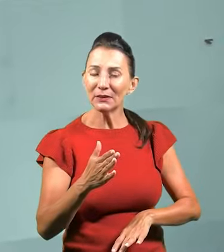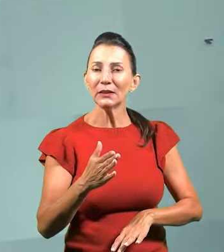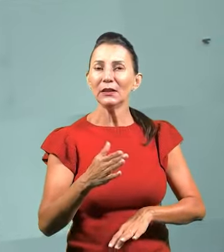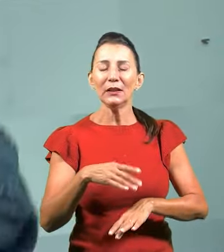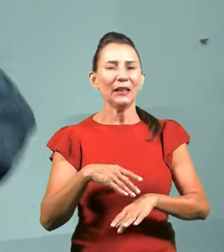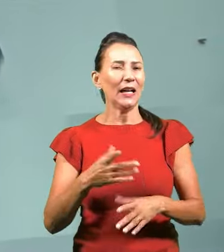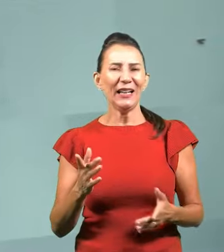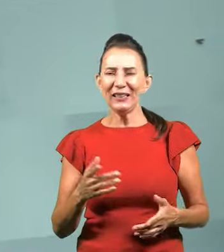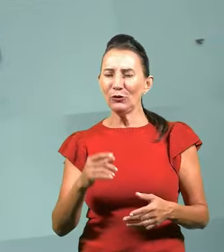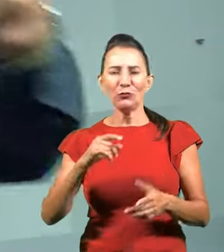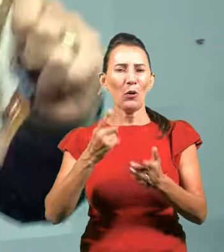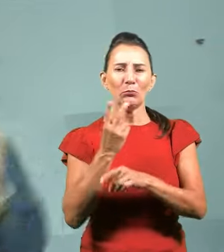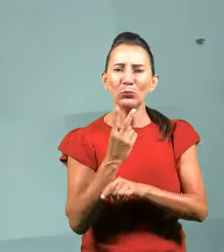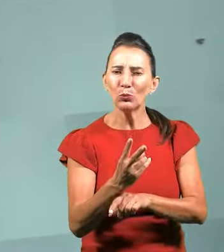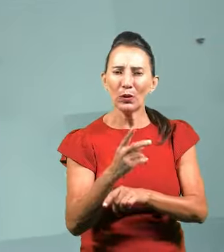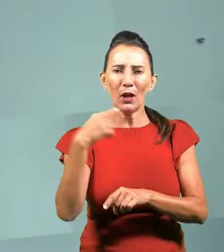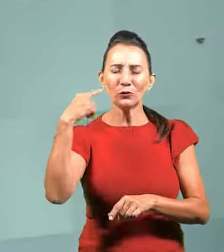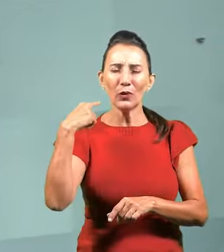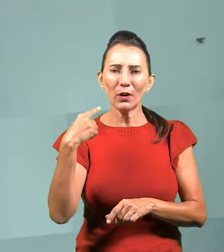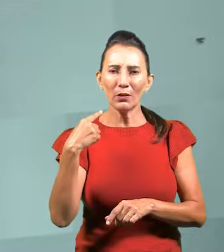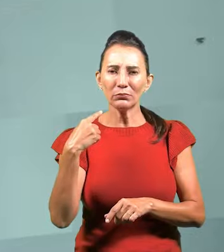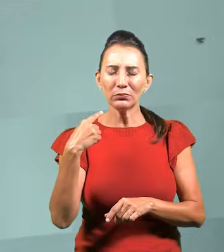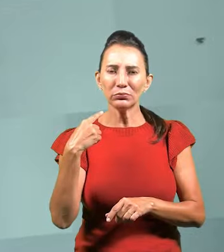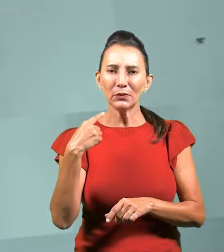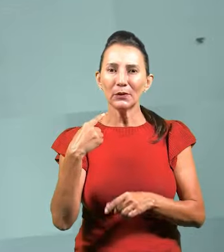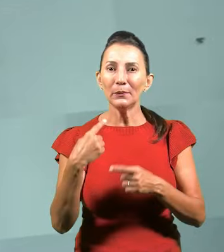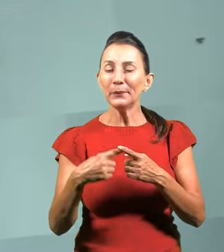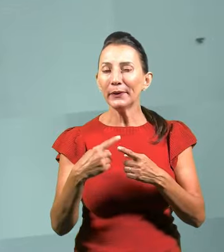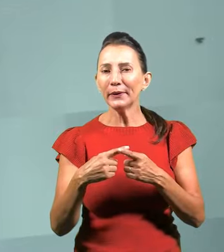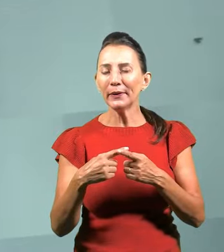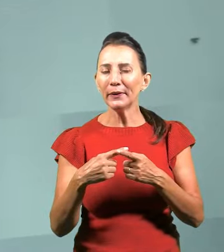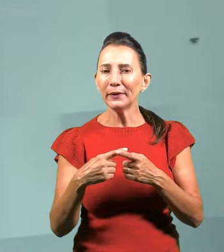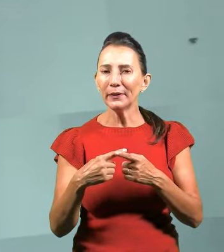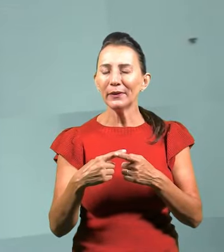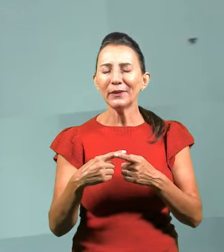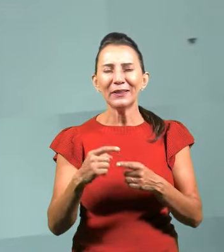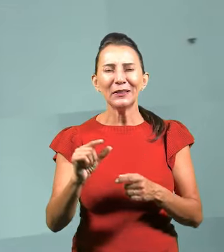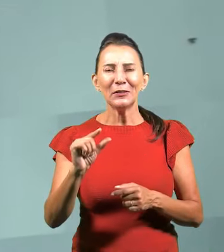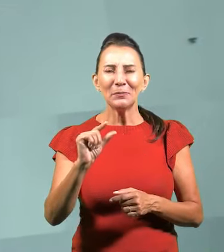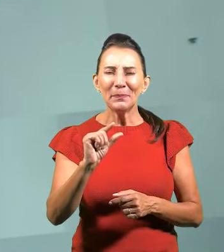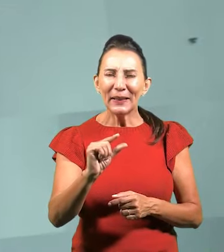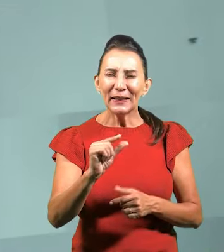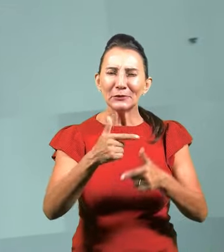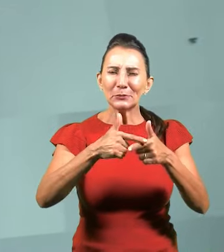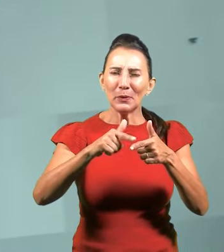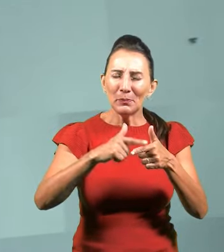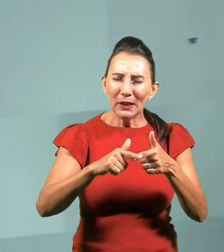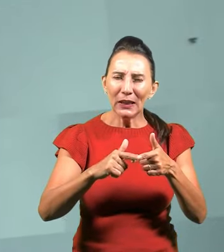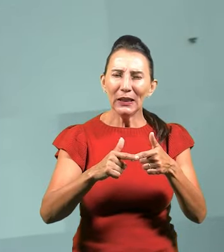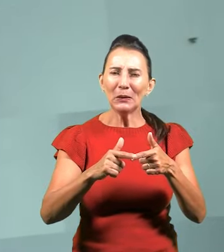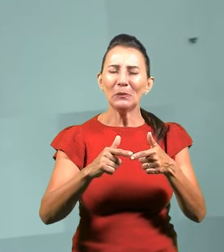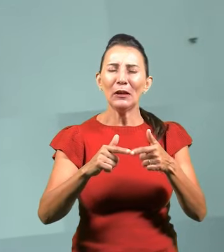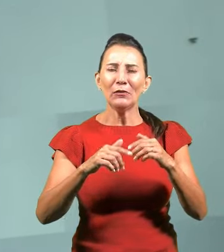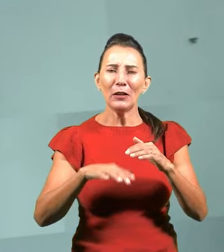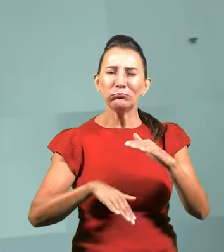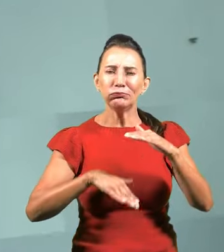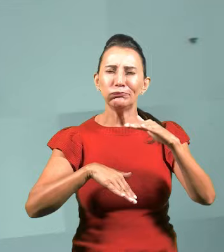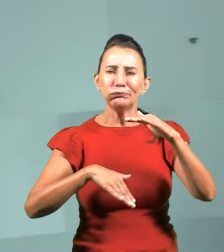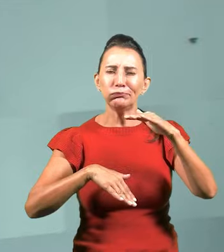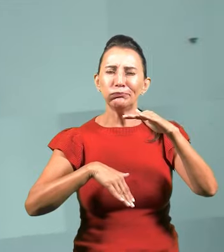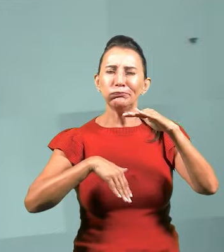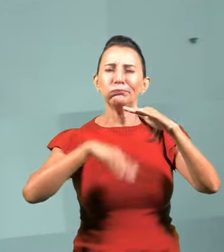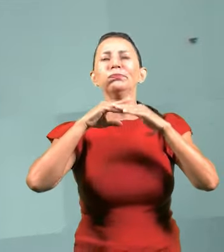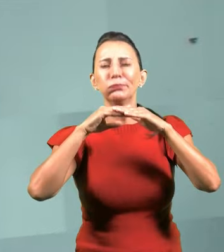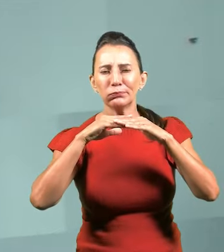quero mais, e vamos procurar um advogado. Por quê? Porque pequenas agressões, pequenas